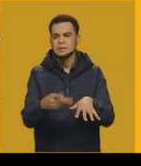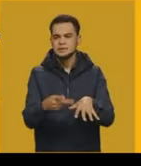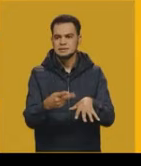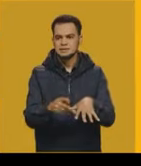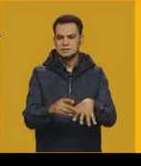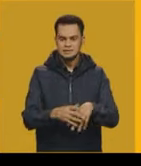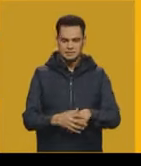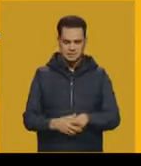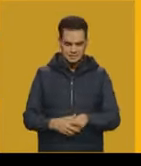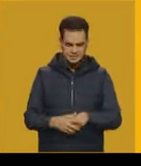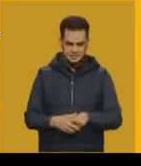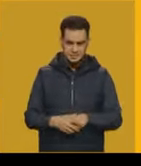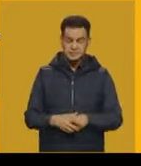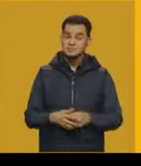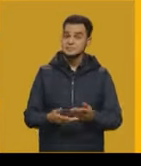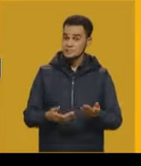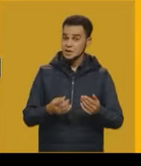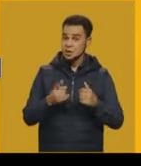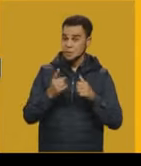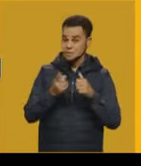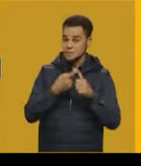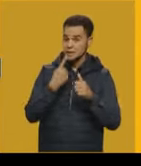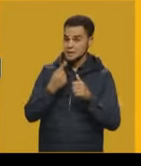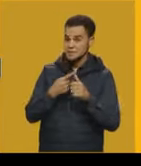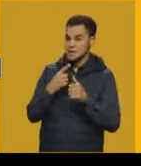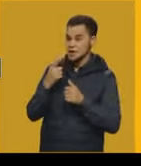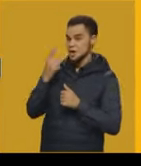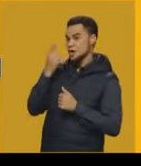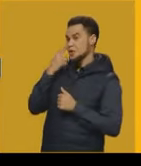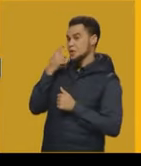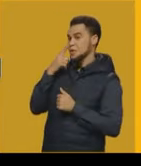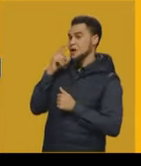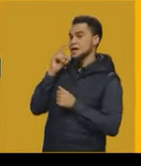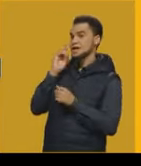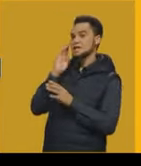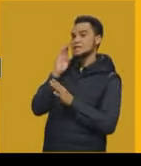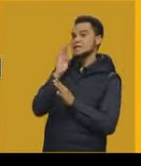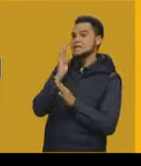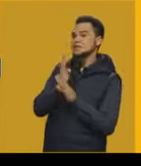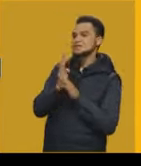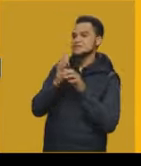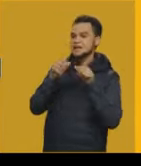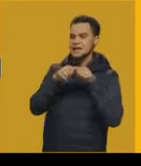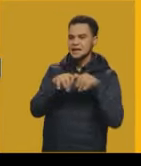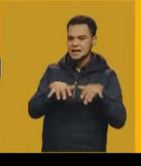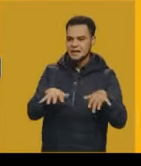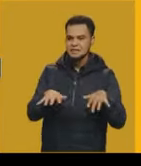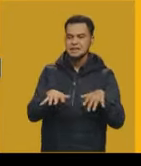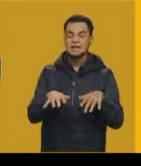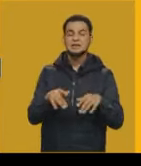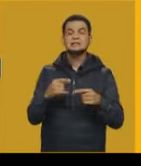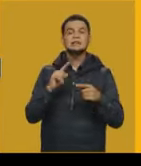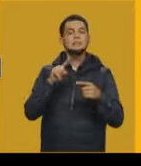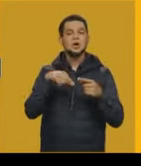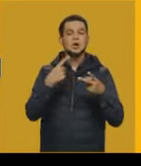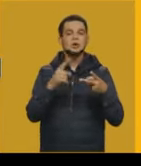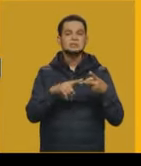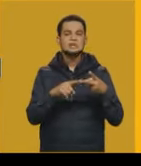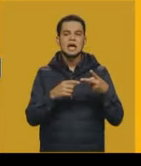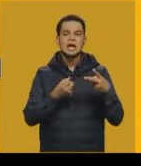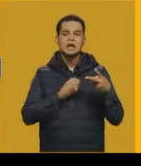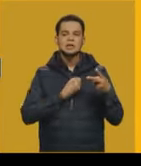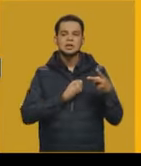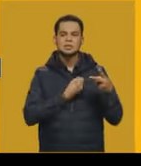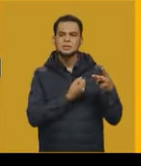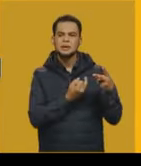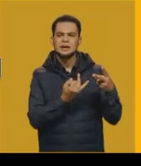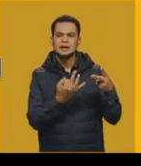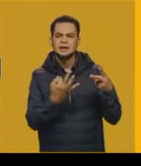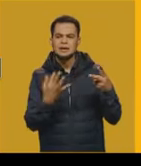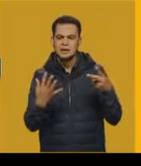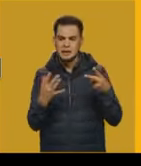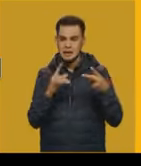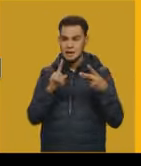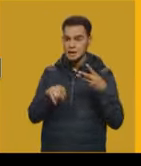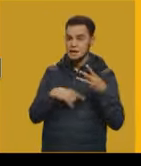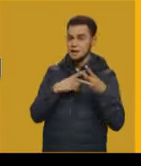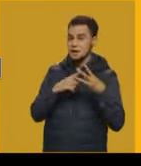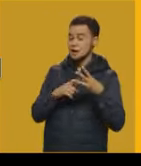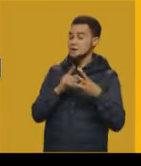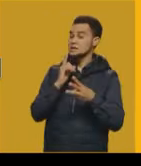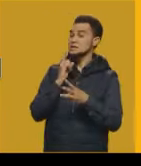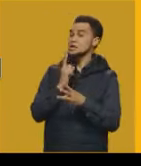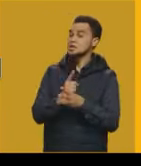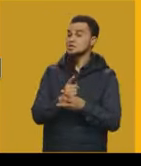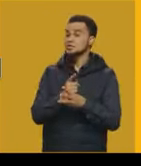Bom, então, primeiro, identificar a cadeia principal, depois, enumerar a cadeia principal adequadamente, identificar o número da